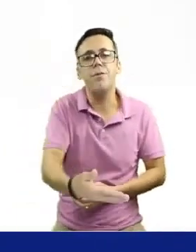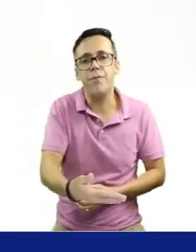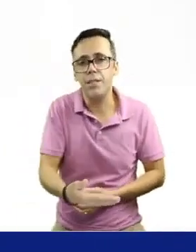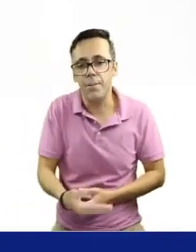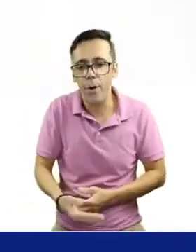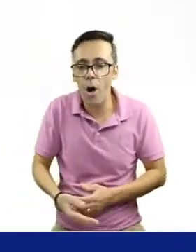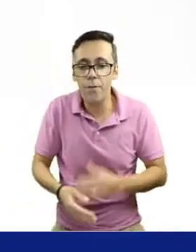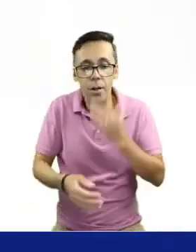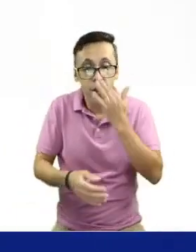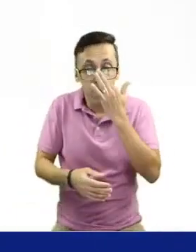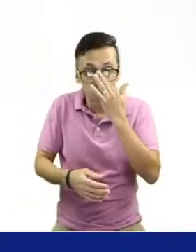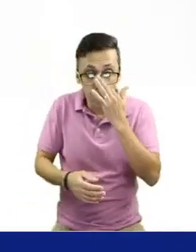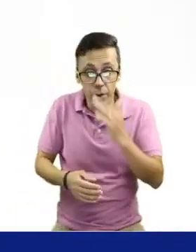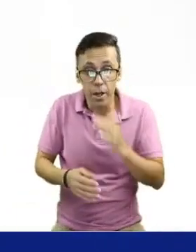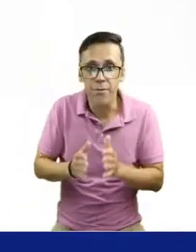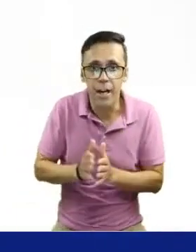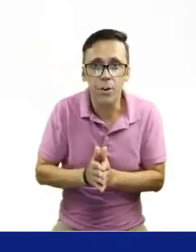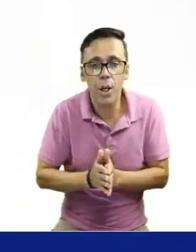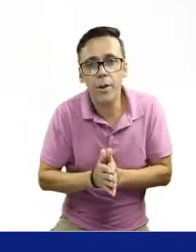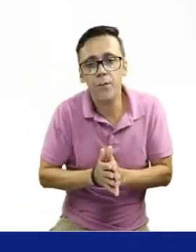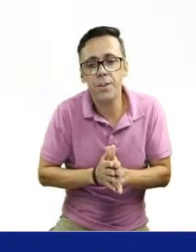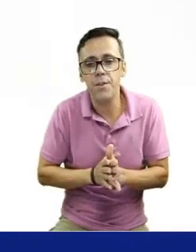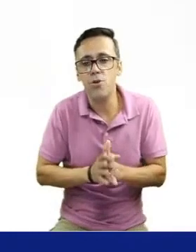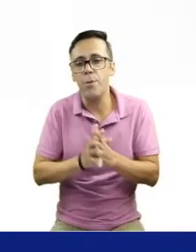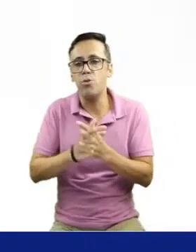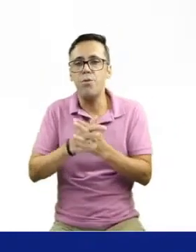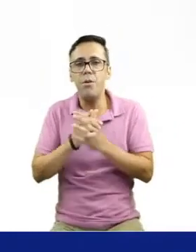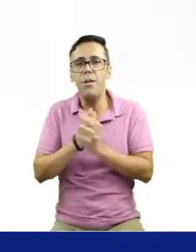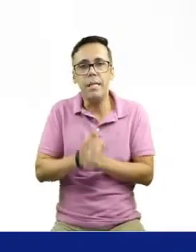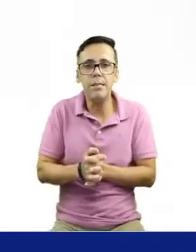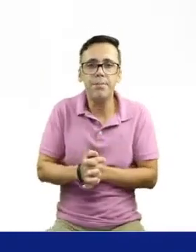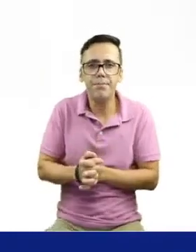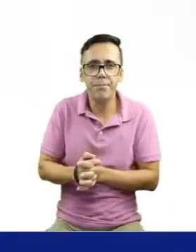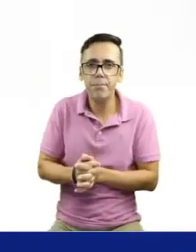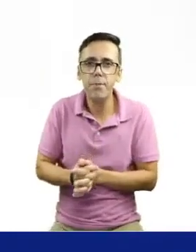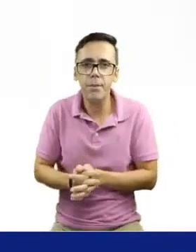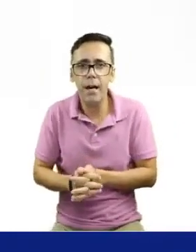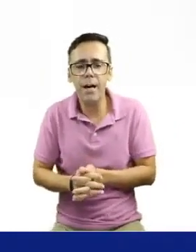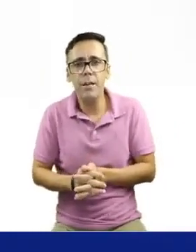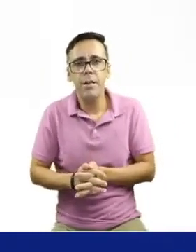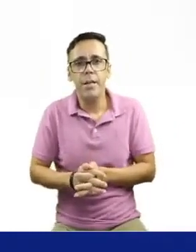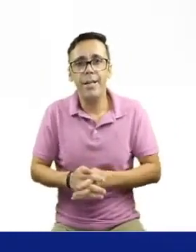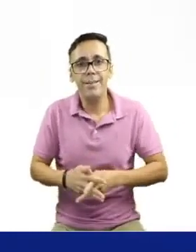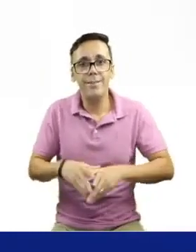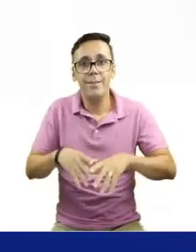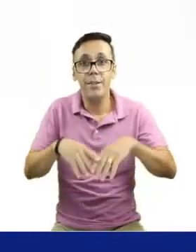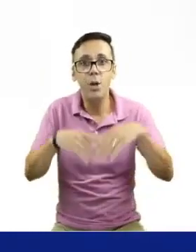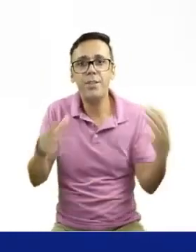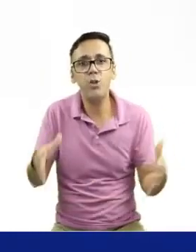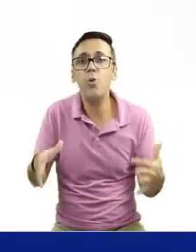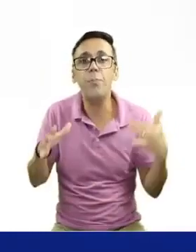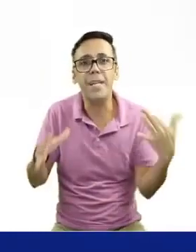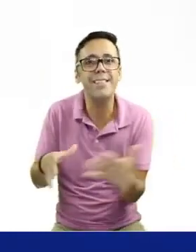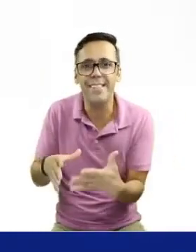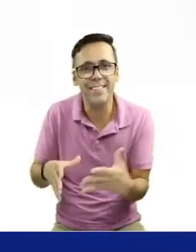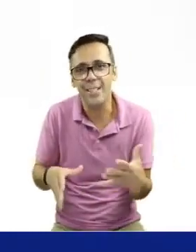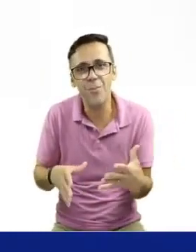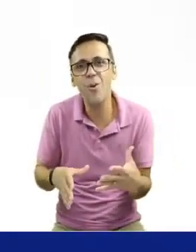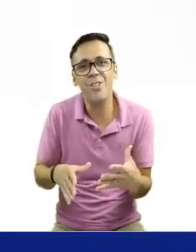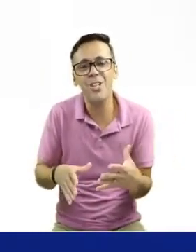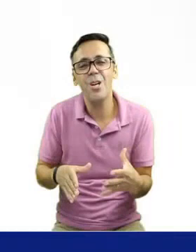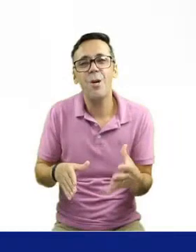local onde você faça prova e por aí vai o que eu quero que você seja a pessoa ser liso tá em não ter